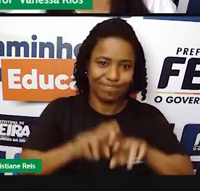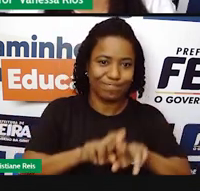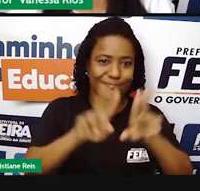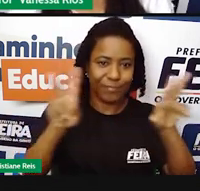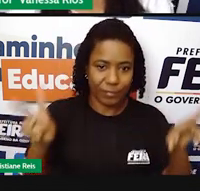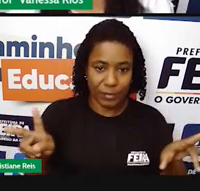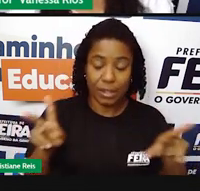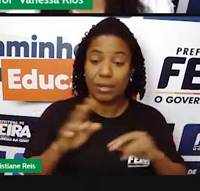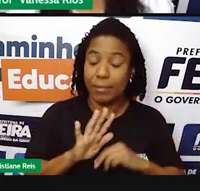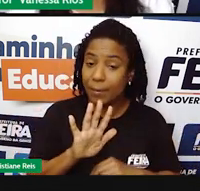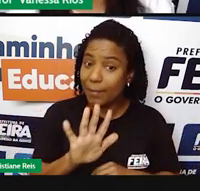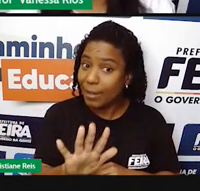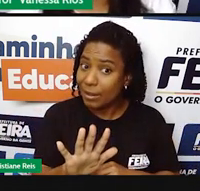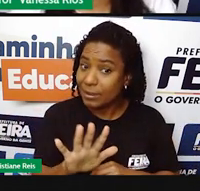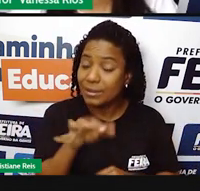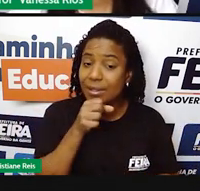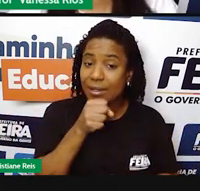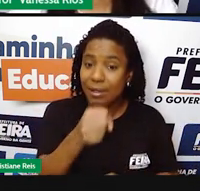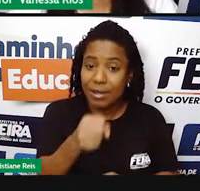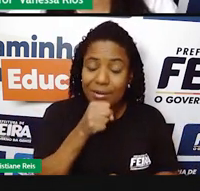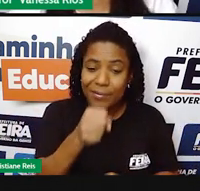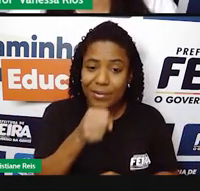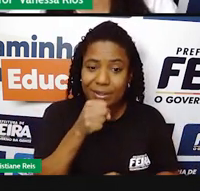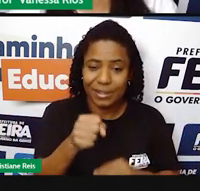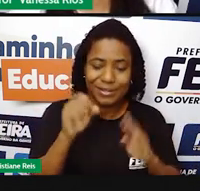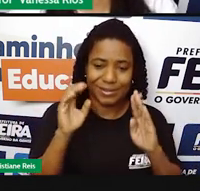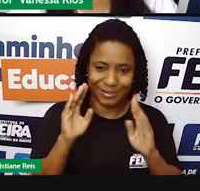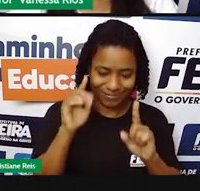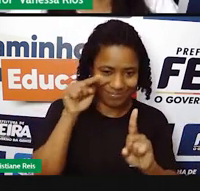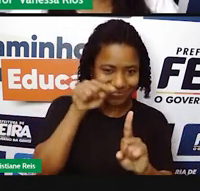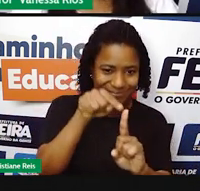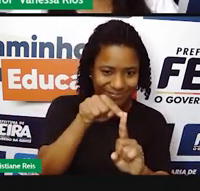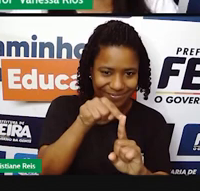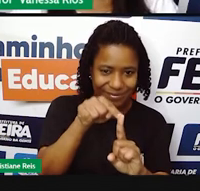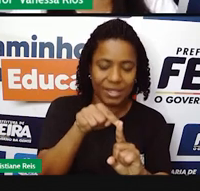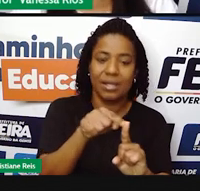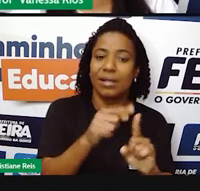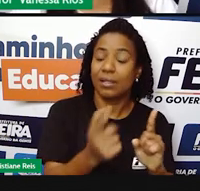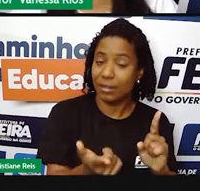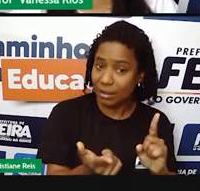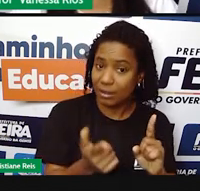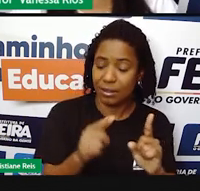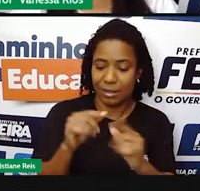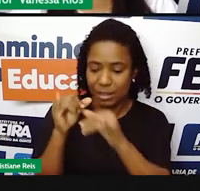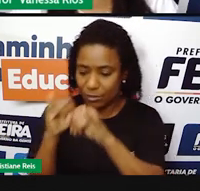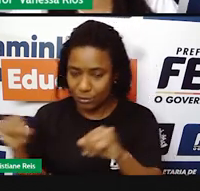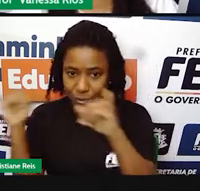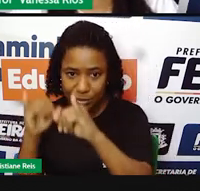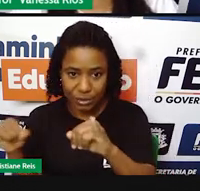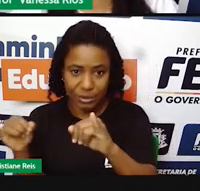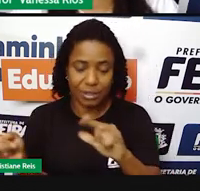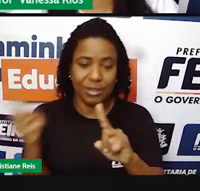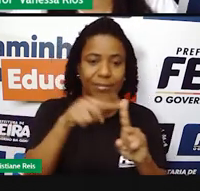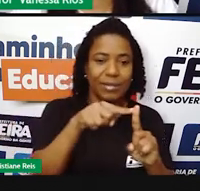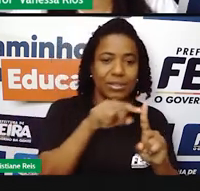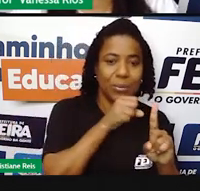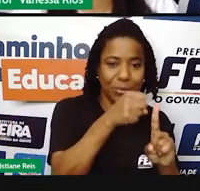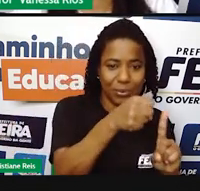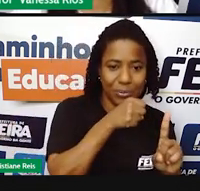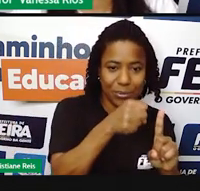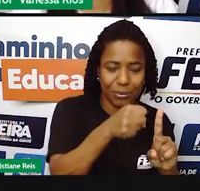está falando da reportagem, né, embora aí os dois sejam textos jornalísticos, a principal diferença